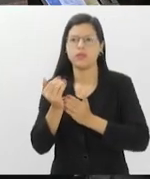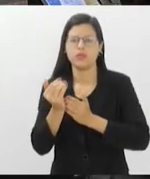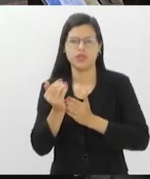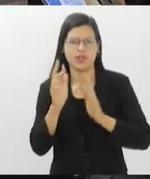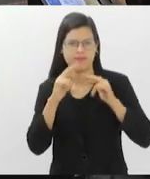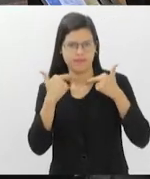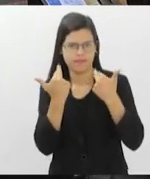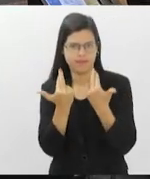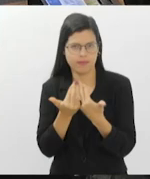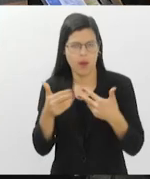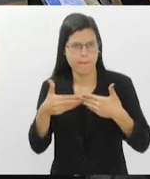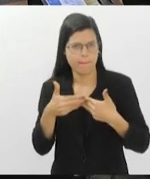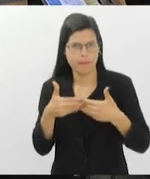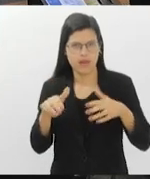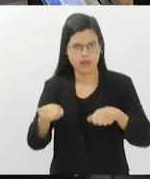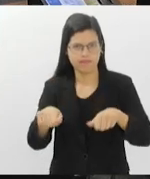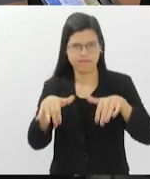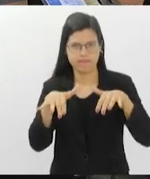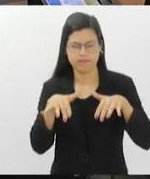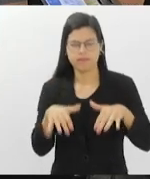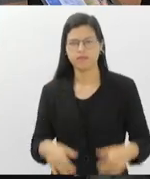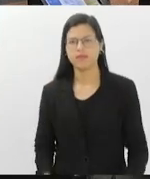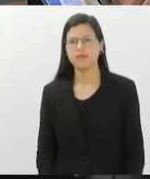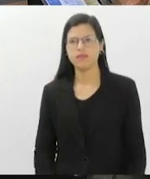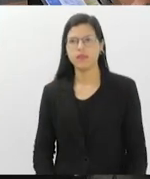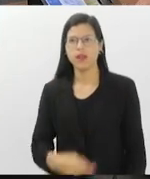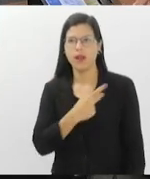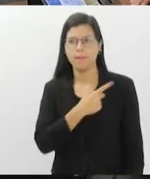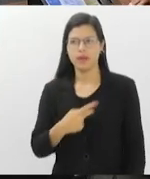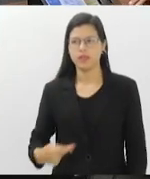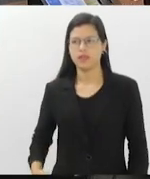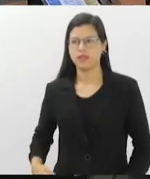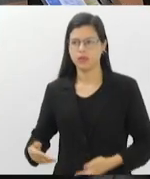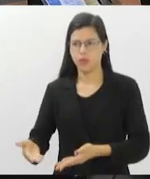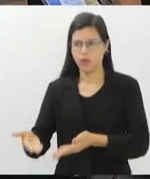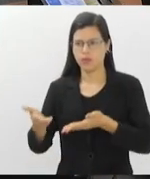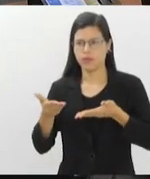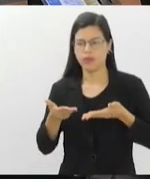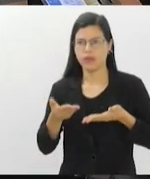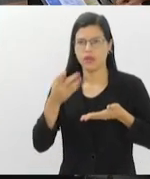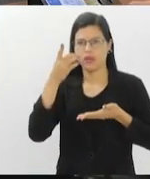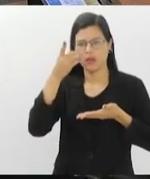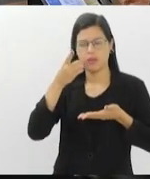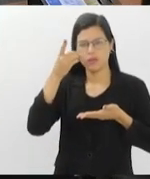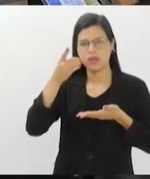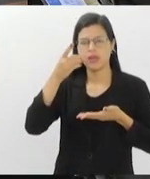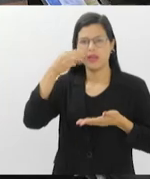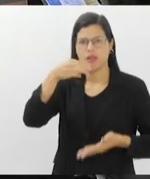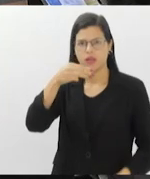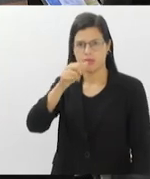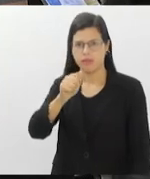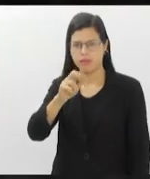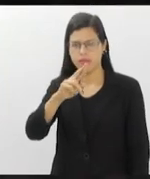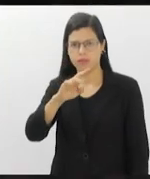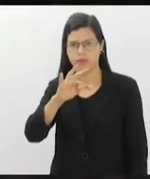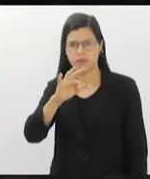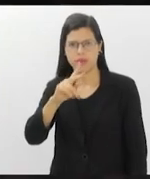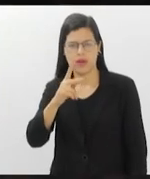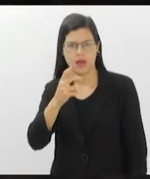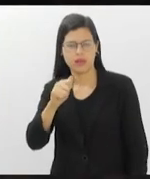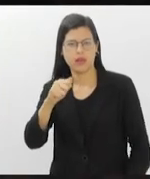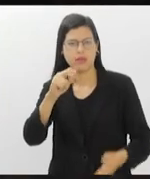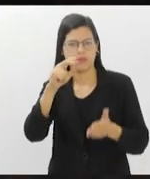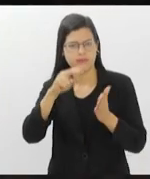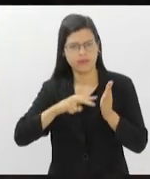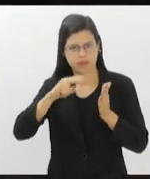nossos trabalhos. Está aberta a sessão. A presidência convida a nobre deputada Marta Rocha para fazer a leitura da